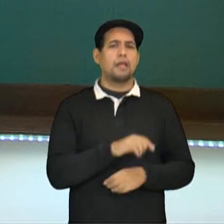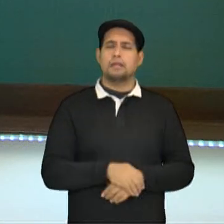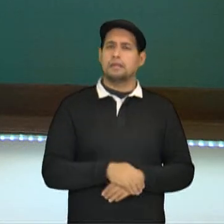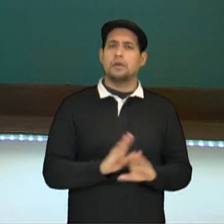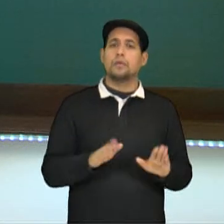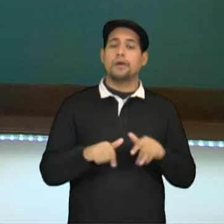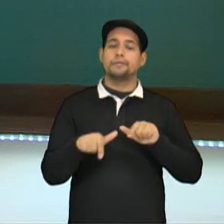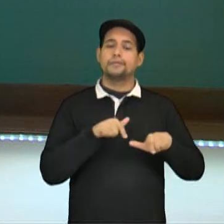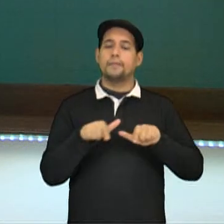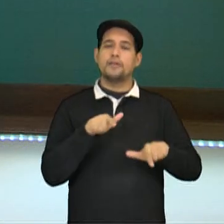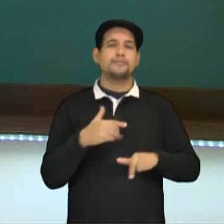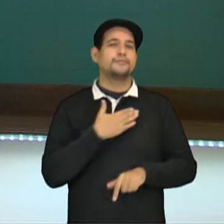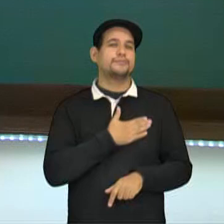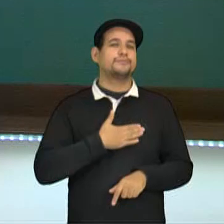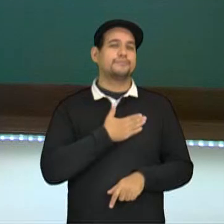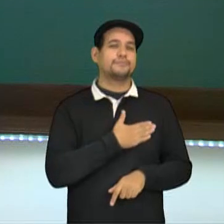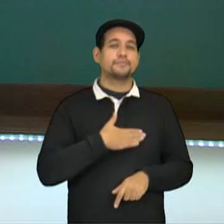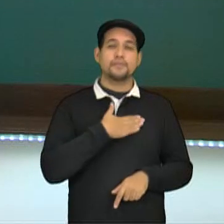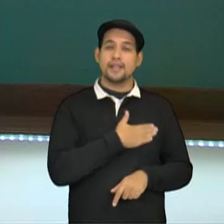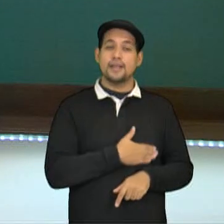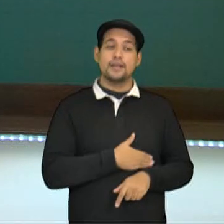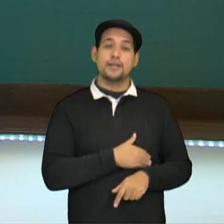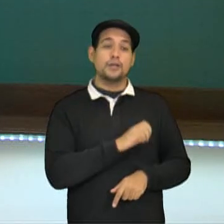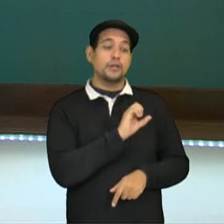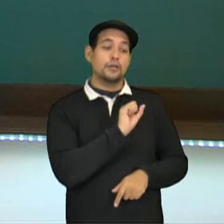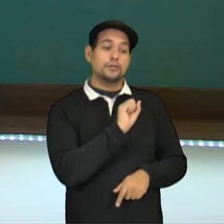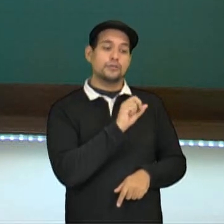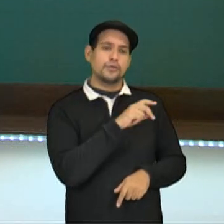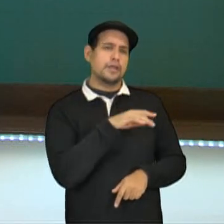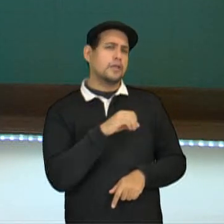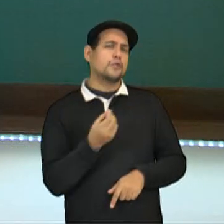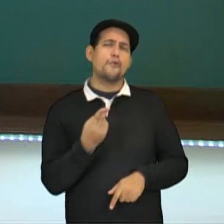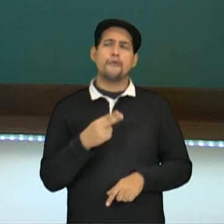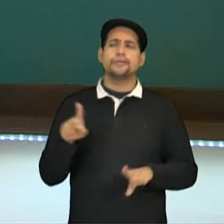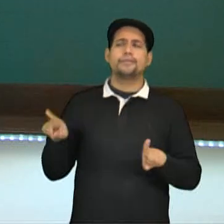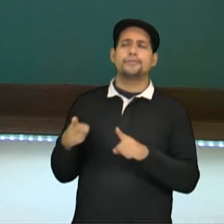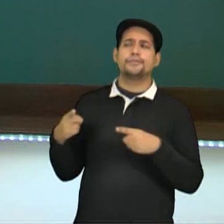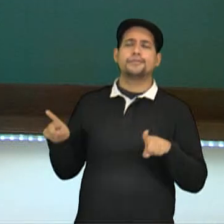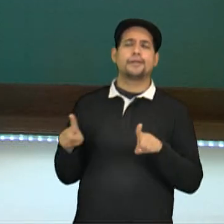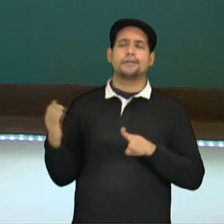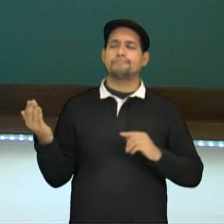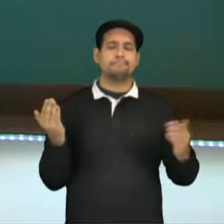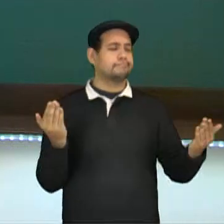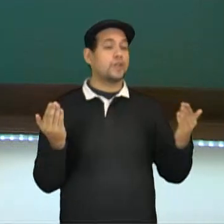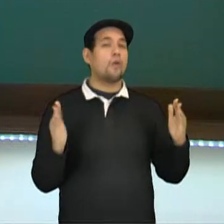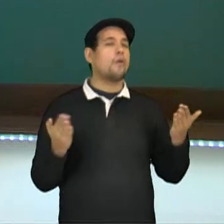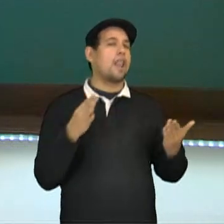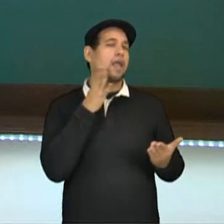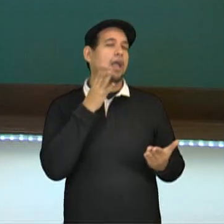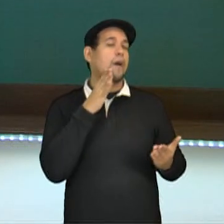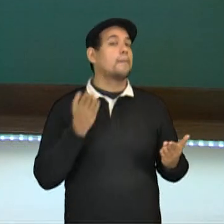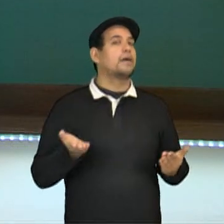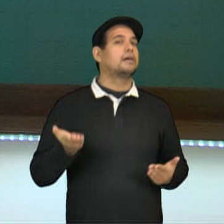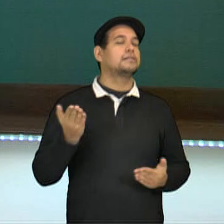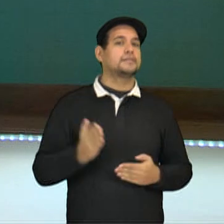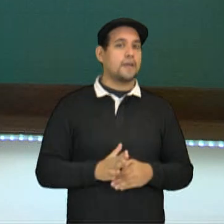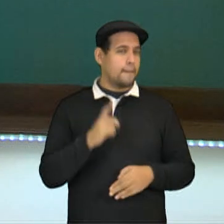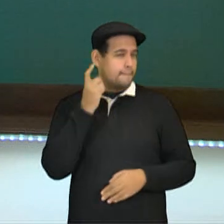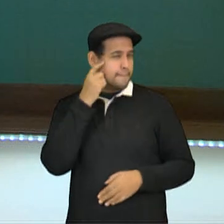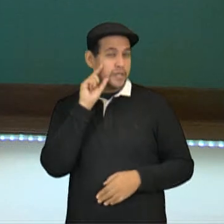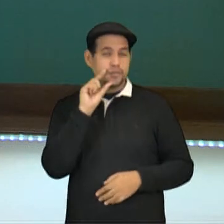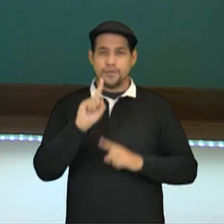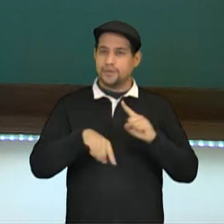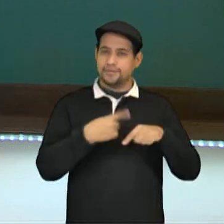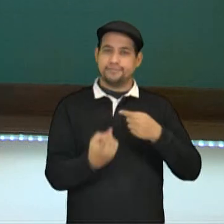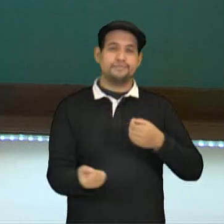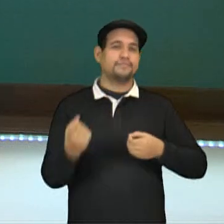das obras você mais gostou? Do soneto ou da letra da música? O que você achou mais interessante? Pensa aí um pouquinho